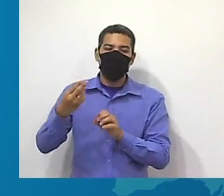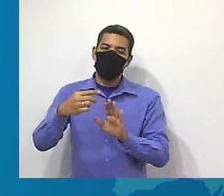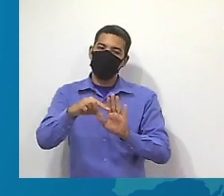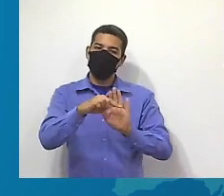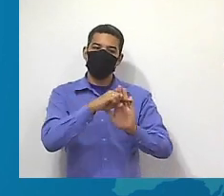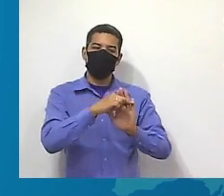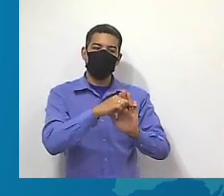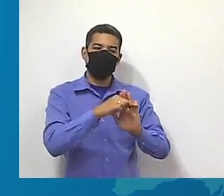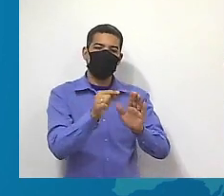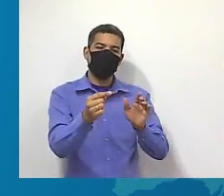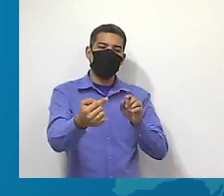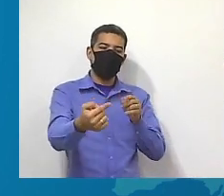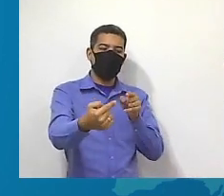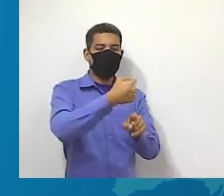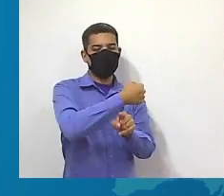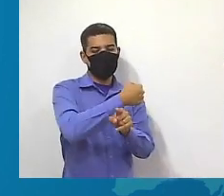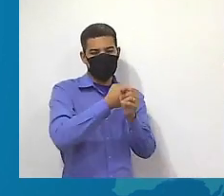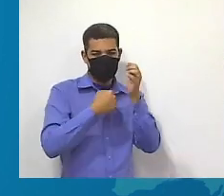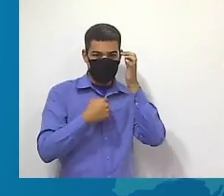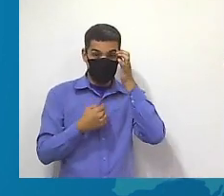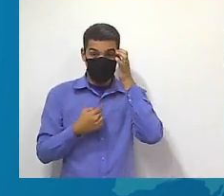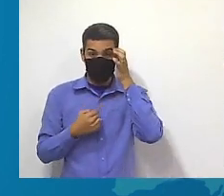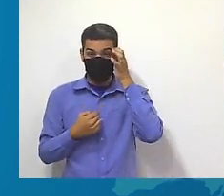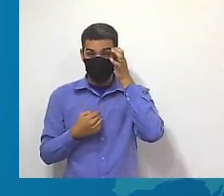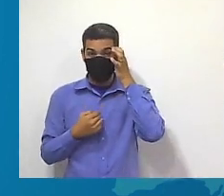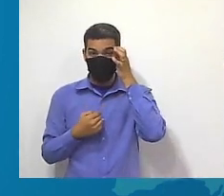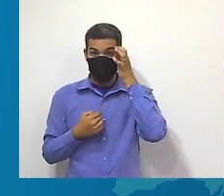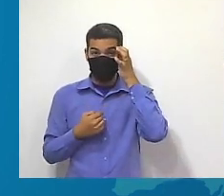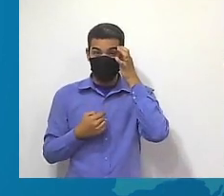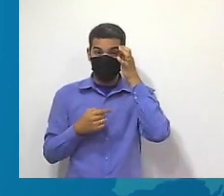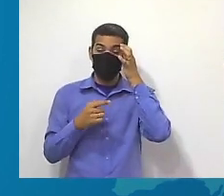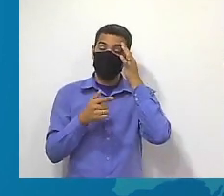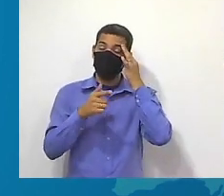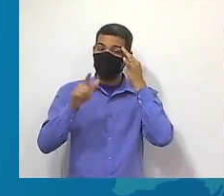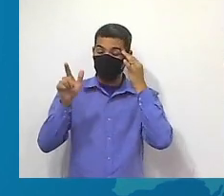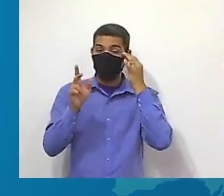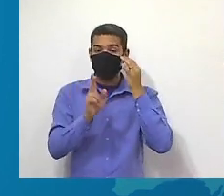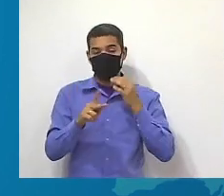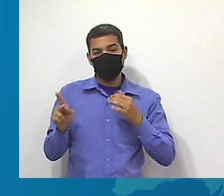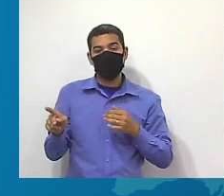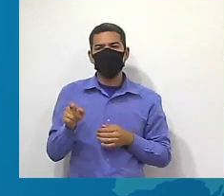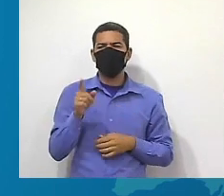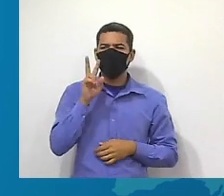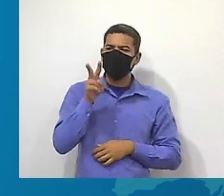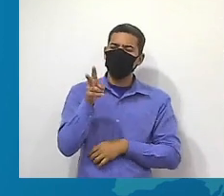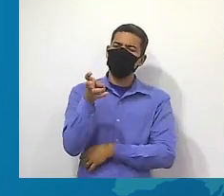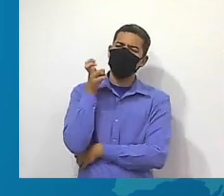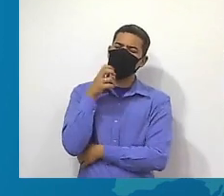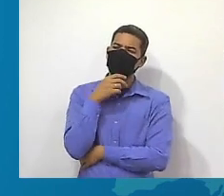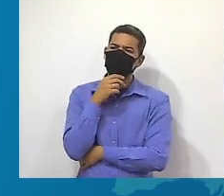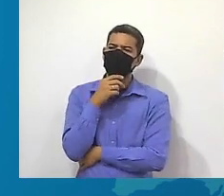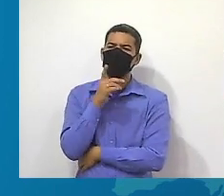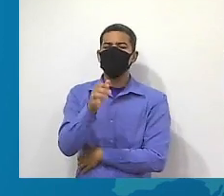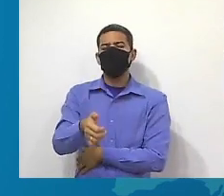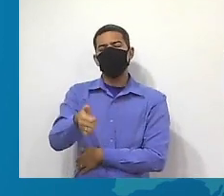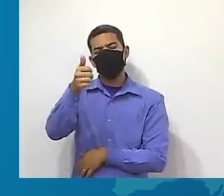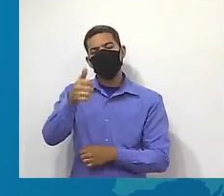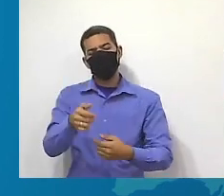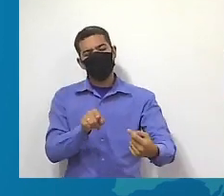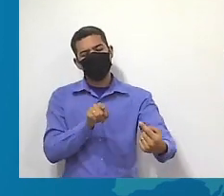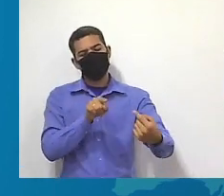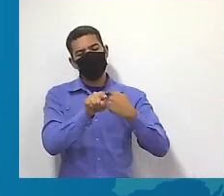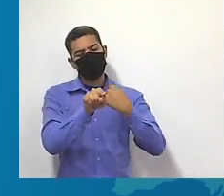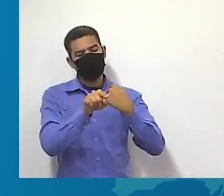negativo, quando ele vai no sentido contrário. E aí um outro professor adota como parâmetro o contrário.